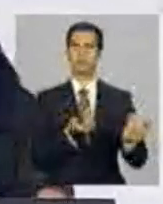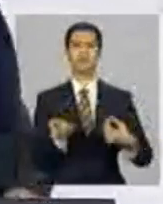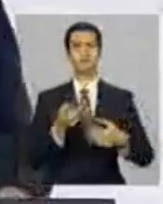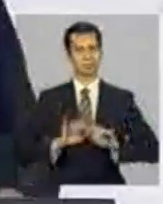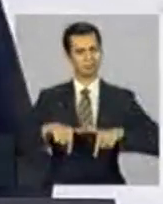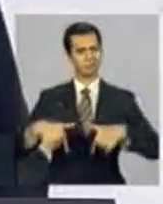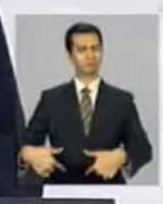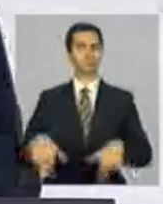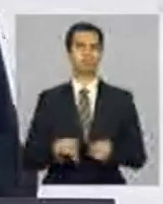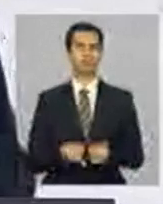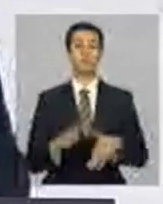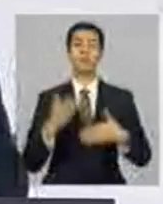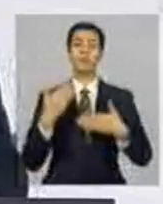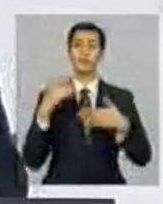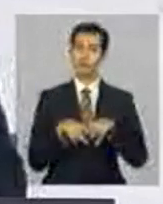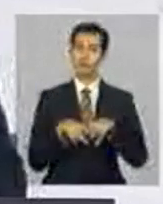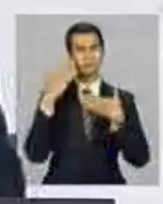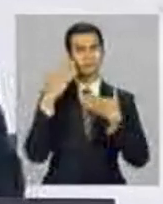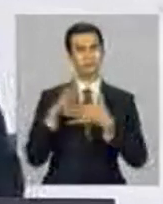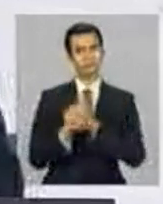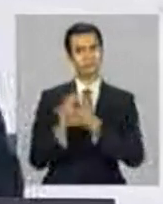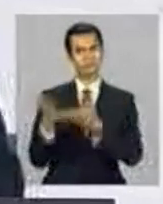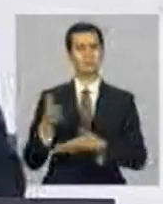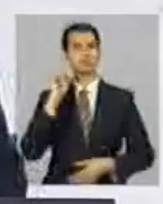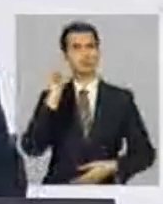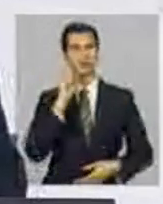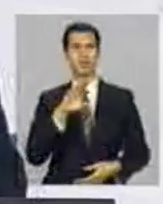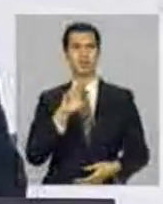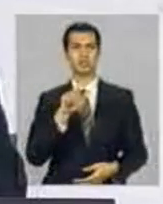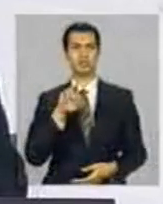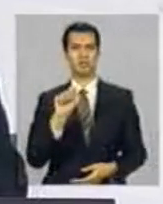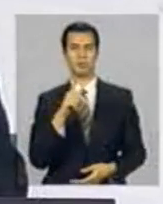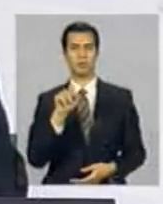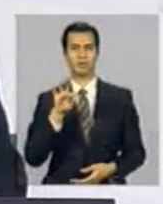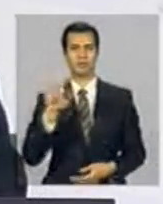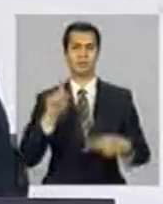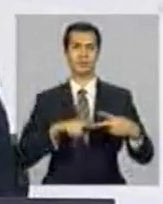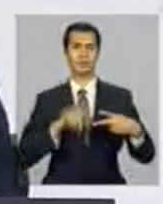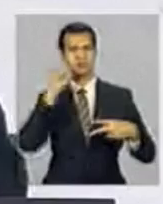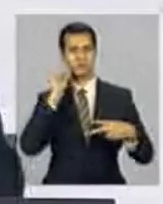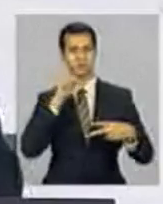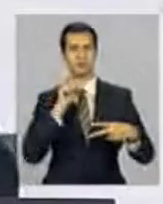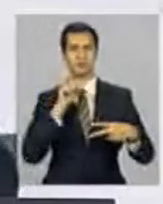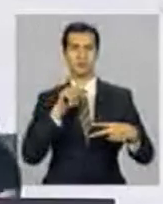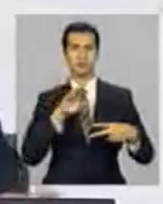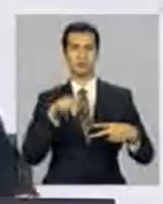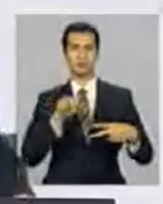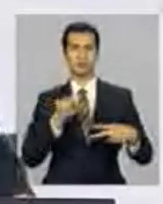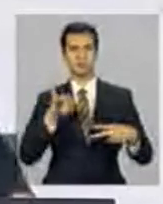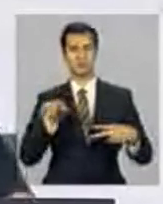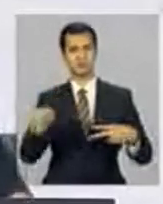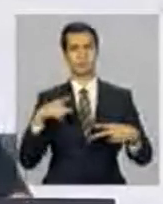também cumprimentar a senhora Ângela Portelli, o senador Lauro Antônio, senadores e senadoras